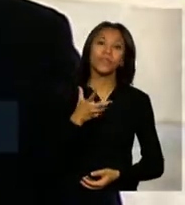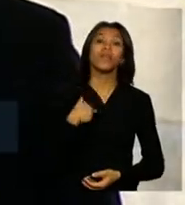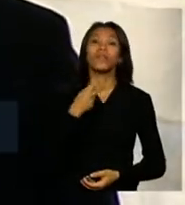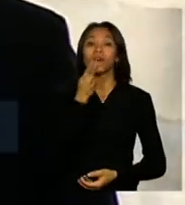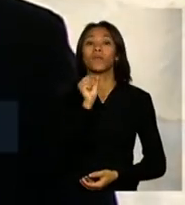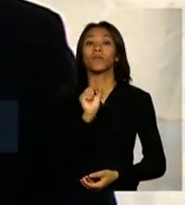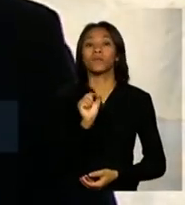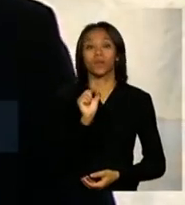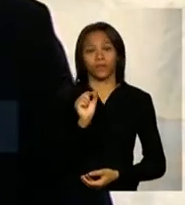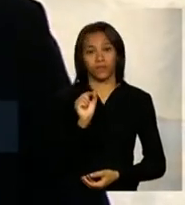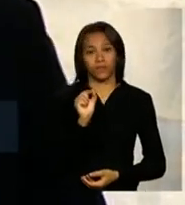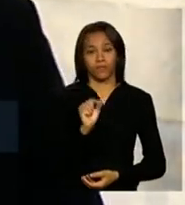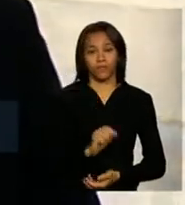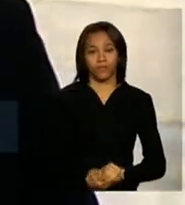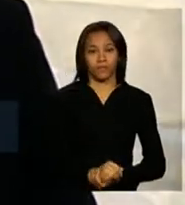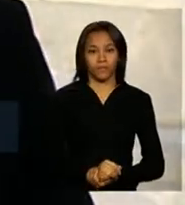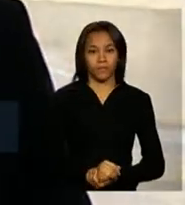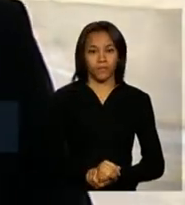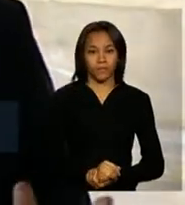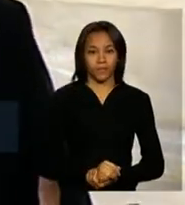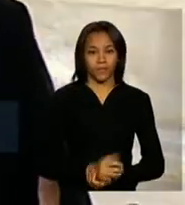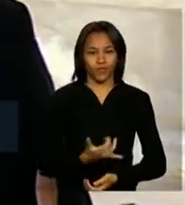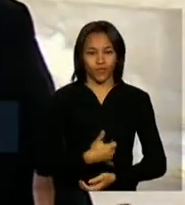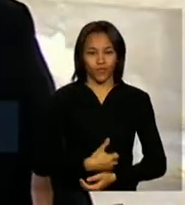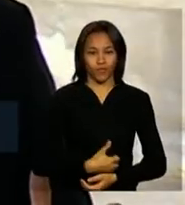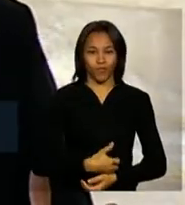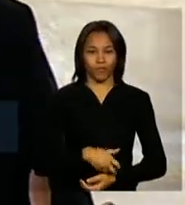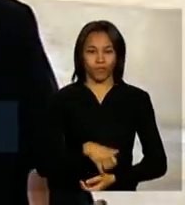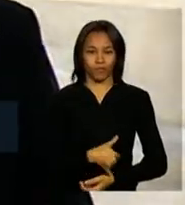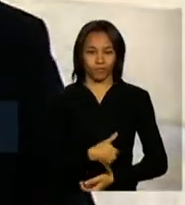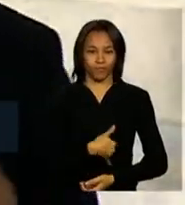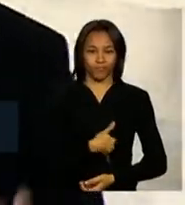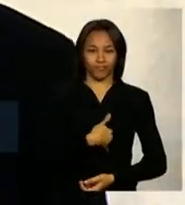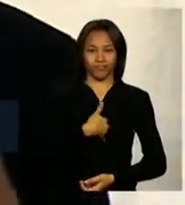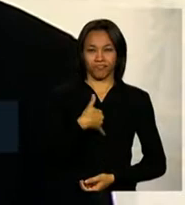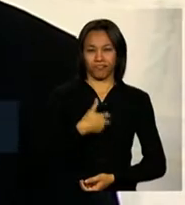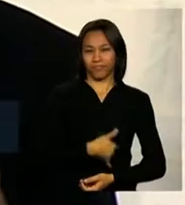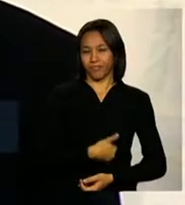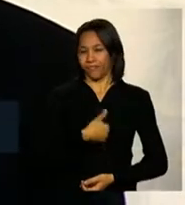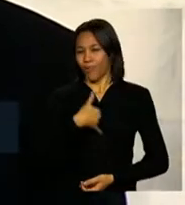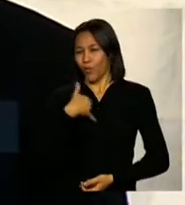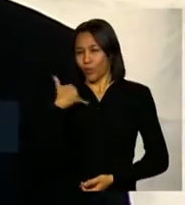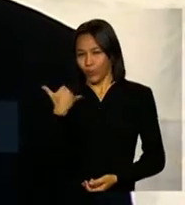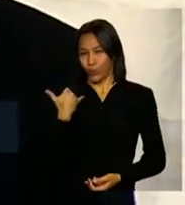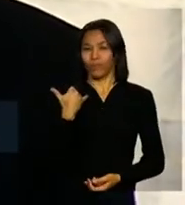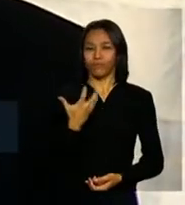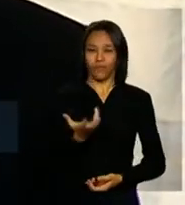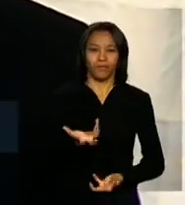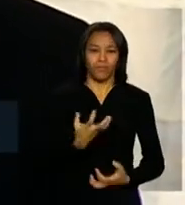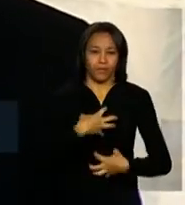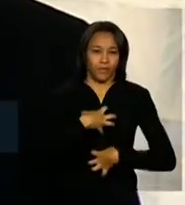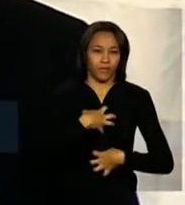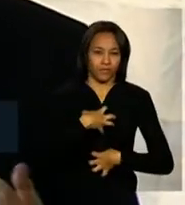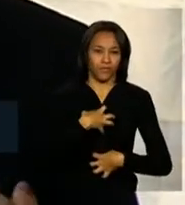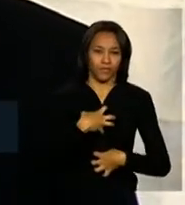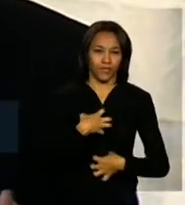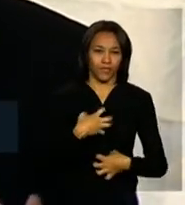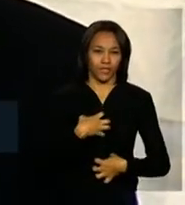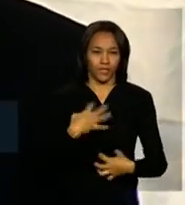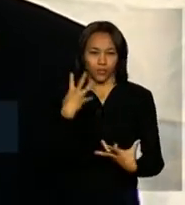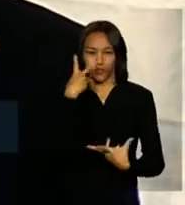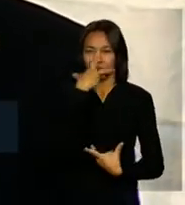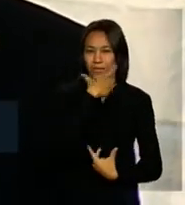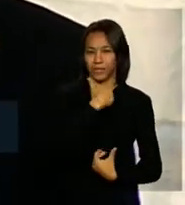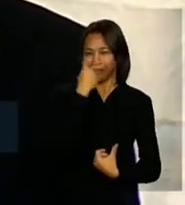sobre a vaidade que move muito a natureza do homem sobre